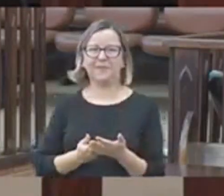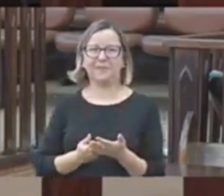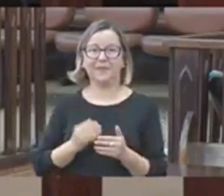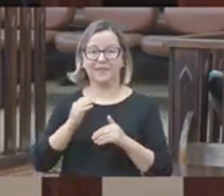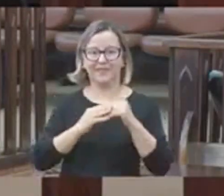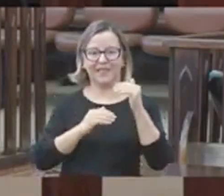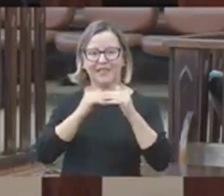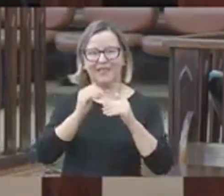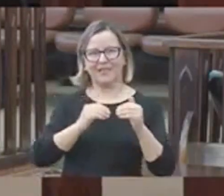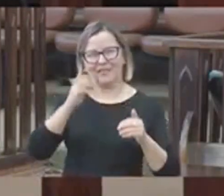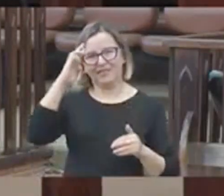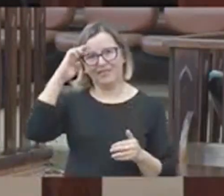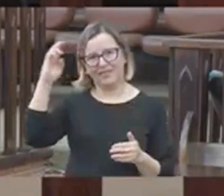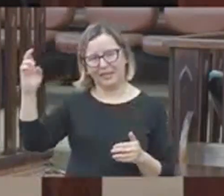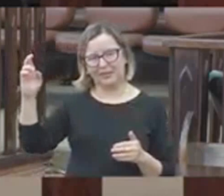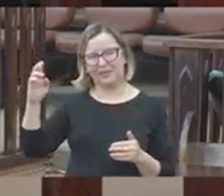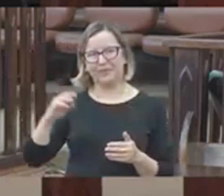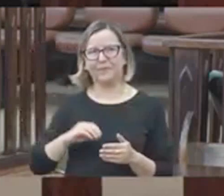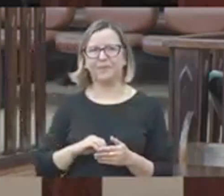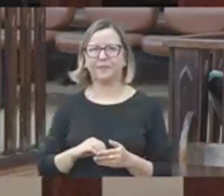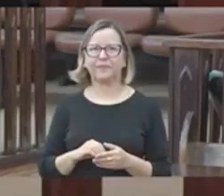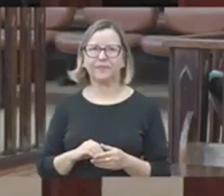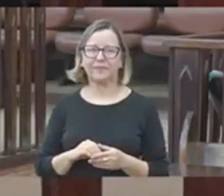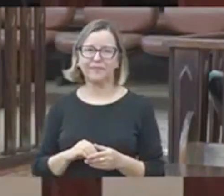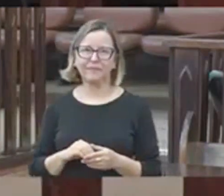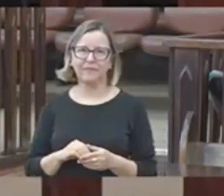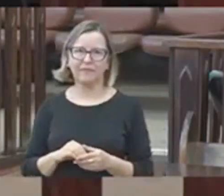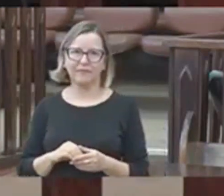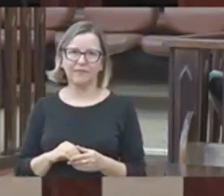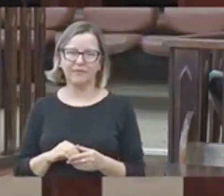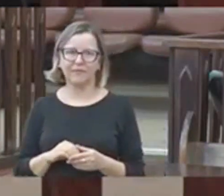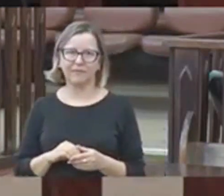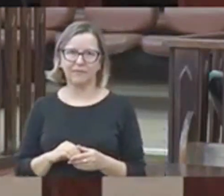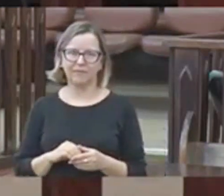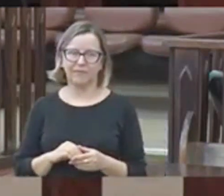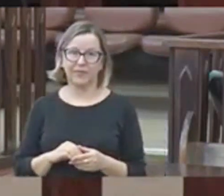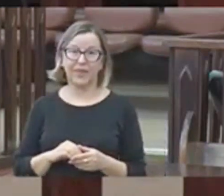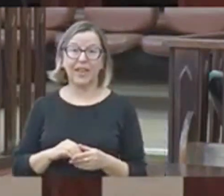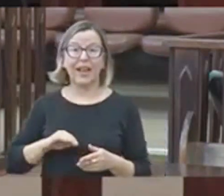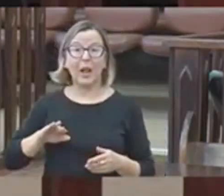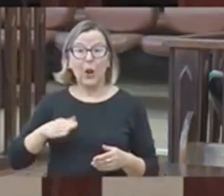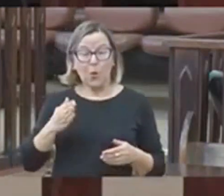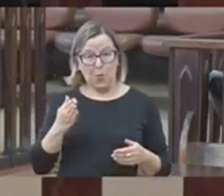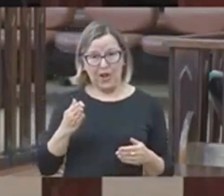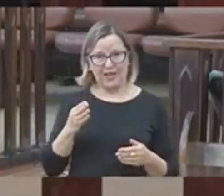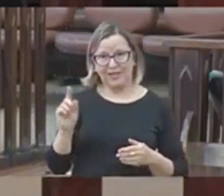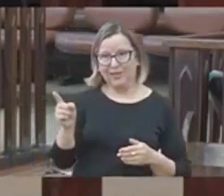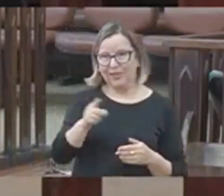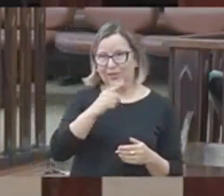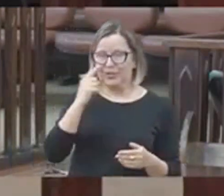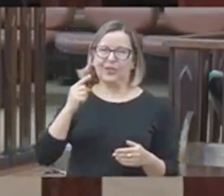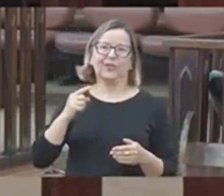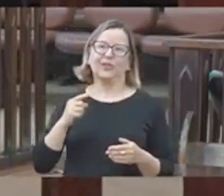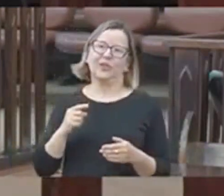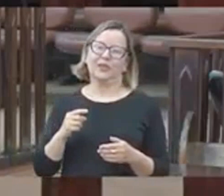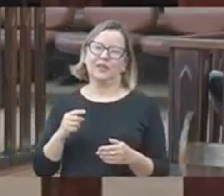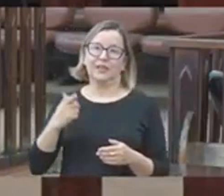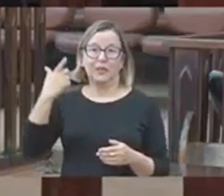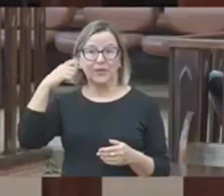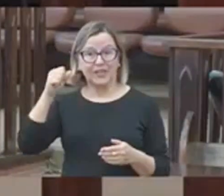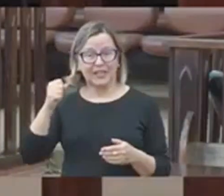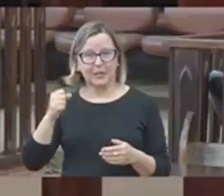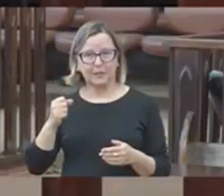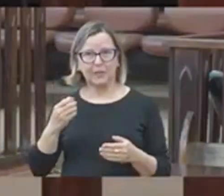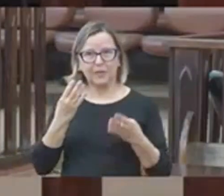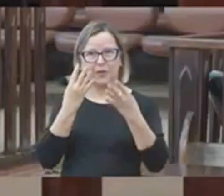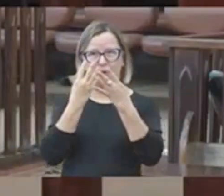fazer verdadeiramente a mesma confissão que o apóstolo Paulo fez em Gálatas 2, 19 e 20, o que ele disse